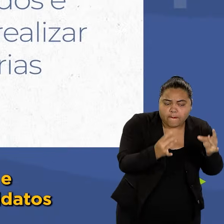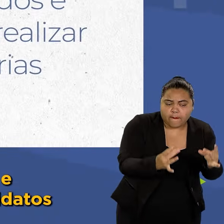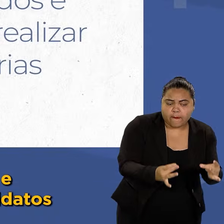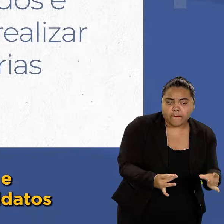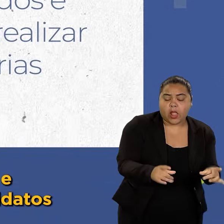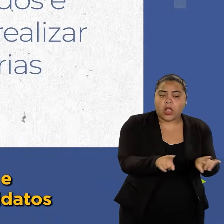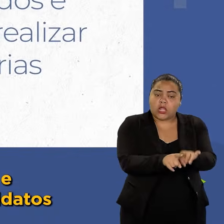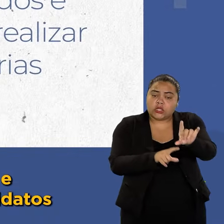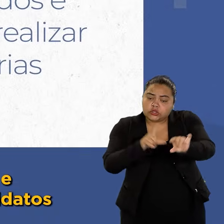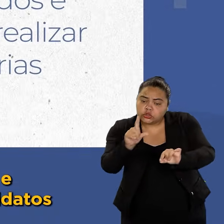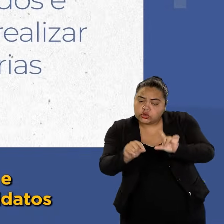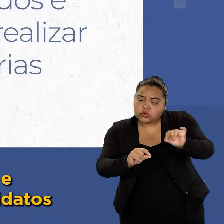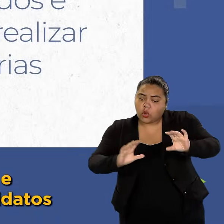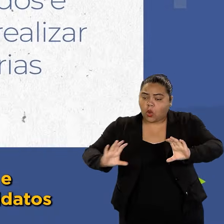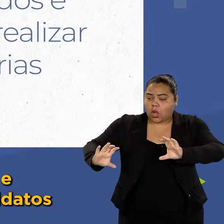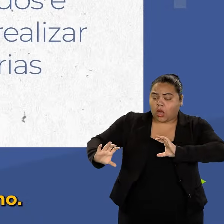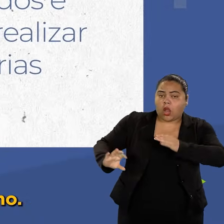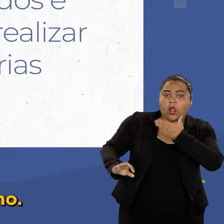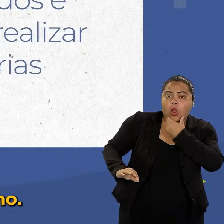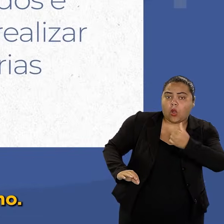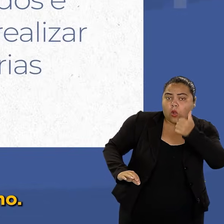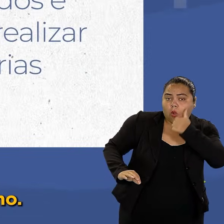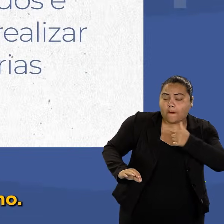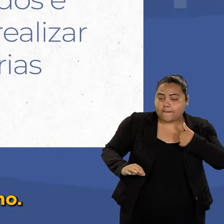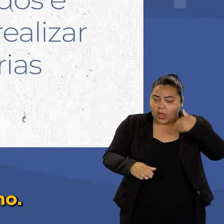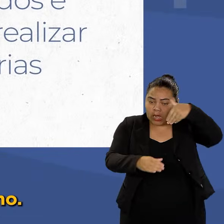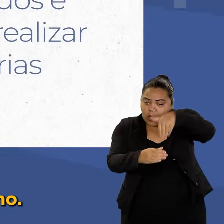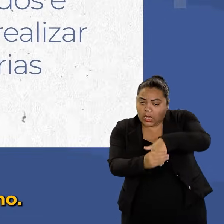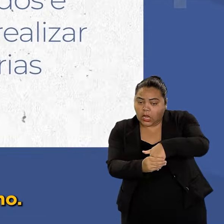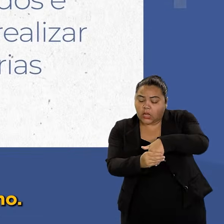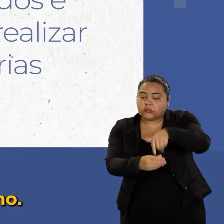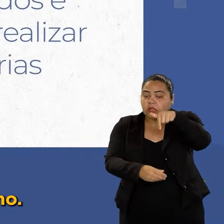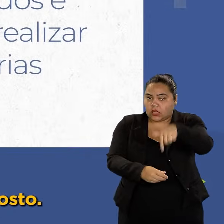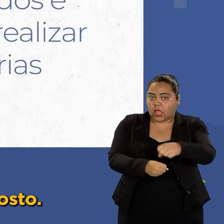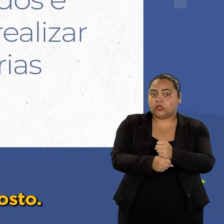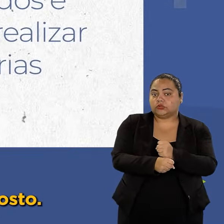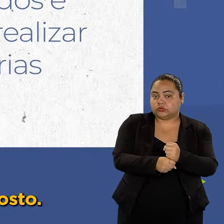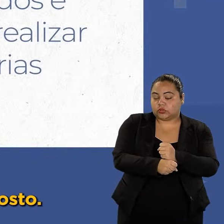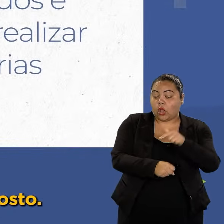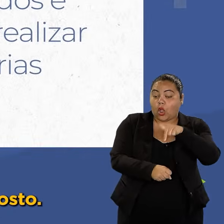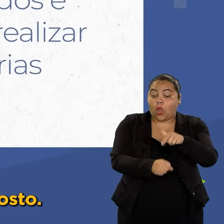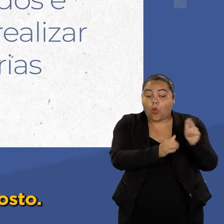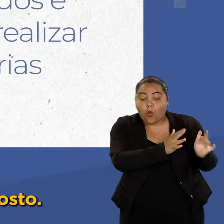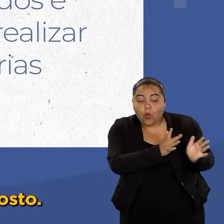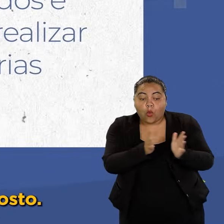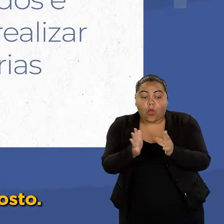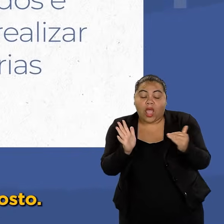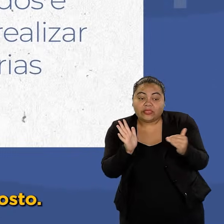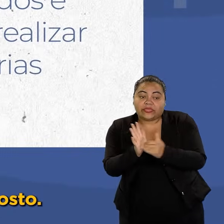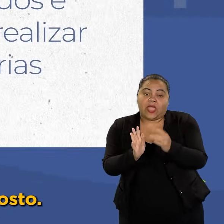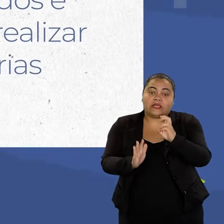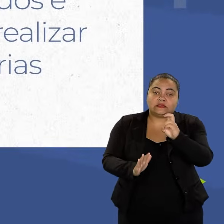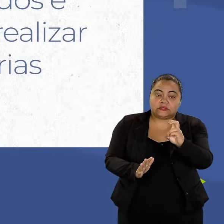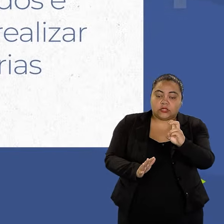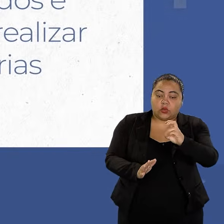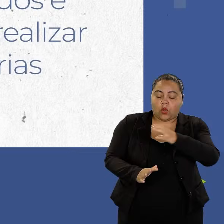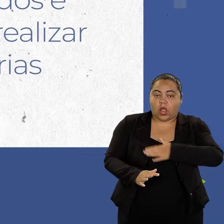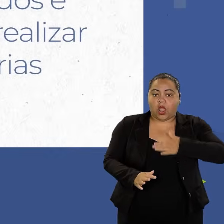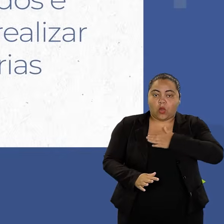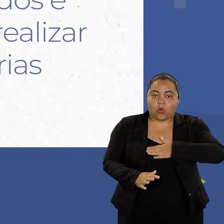e escolher candidatas e candidatos para as eleições deste ano. O prazo segue até 5 de agosto.